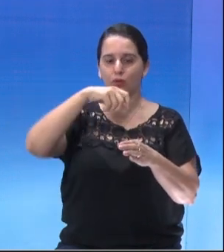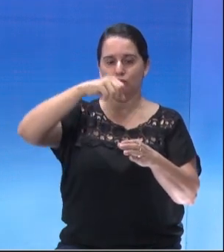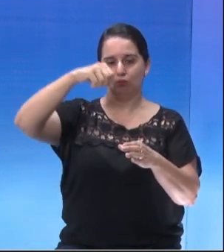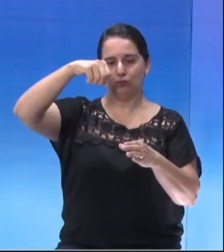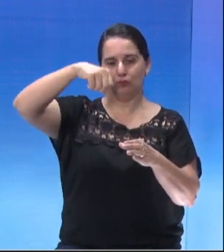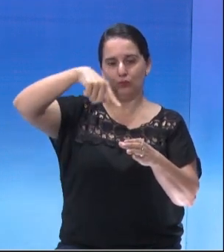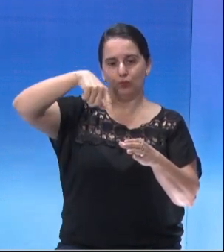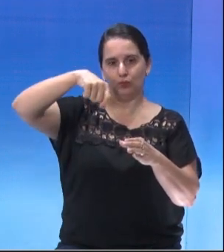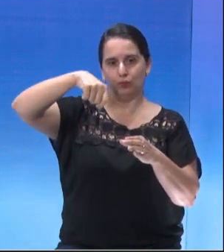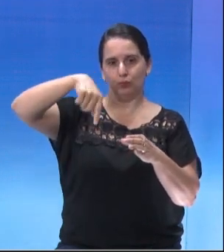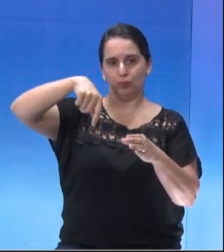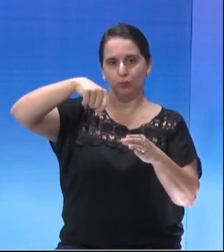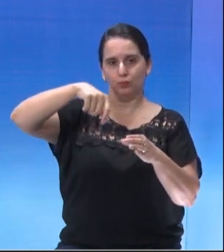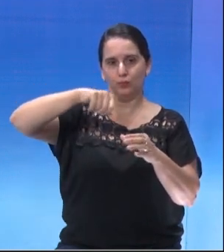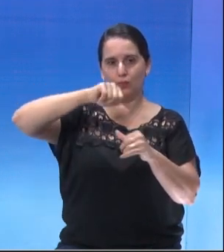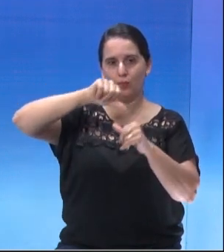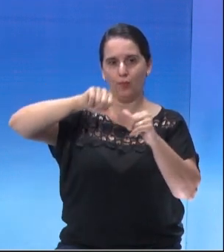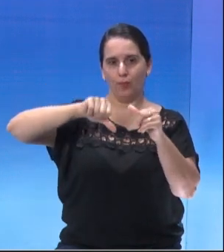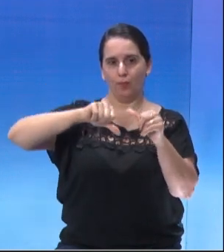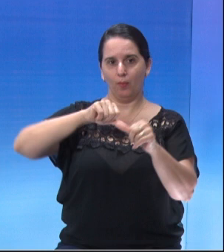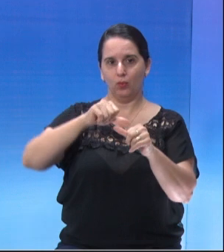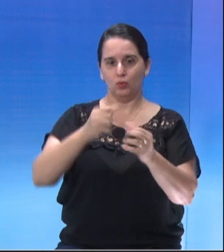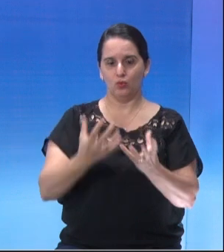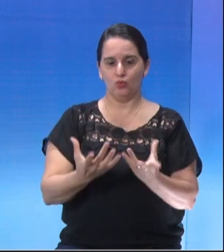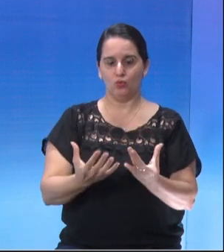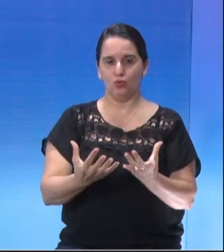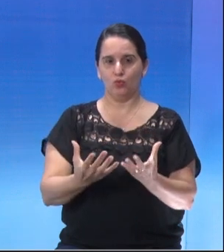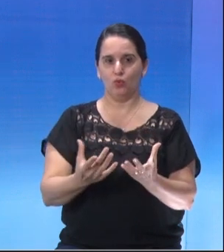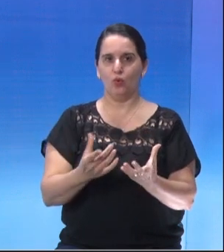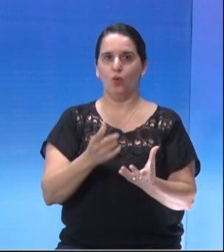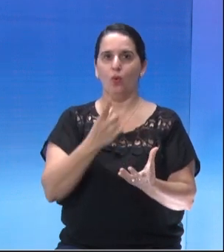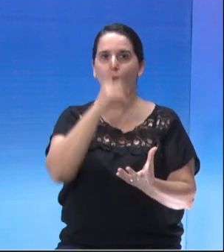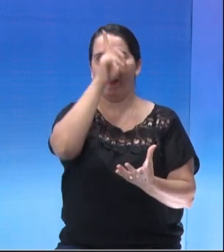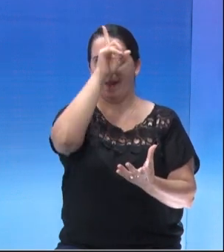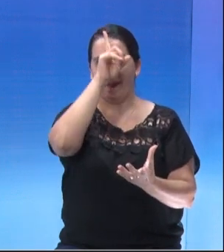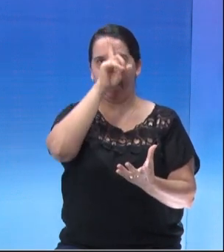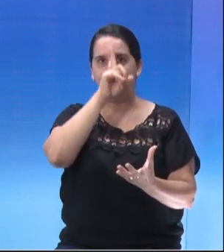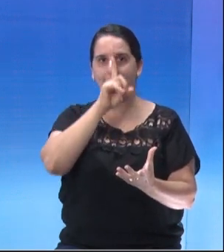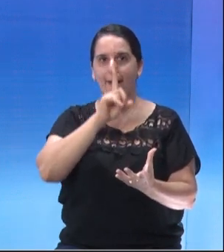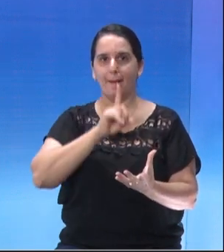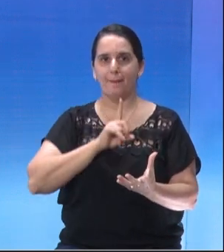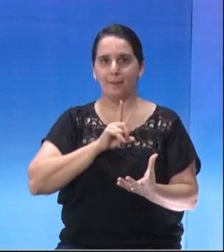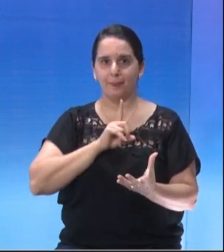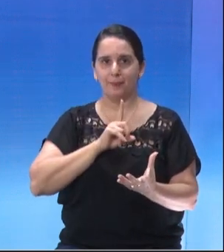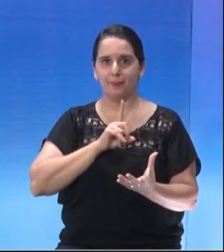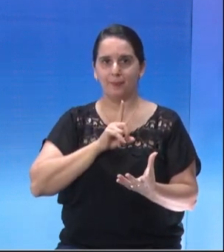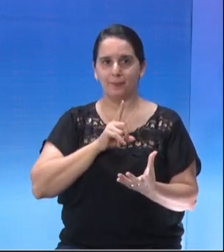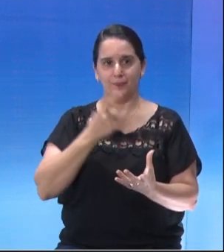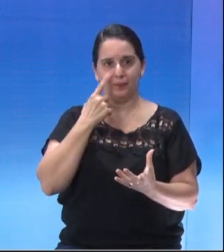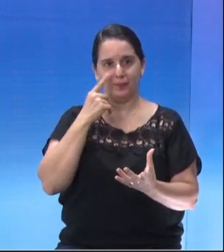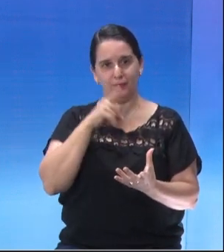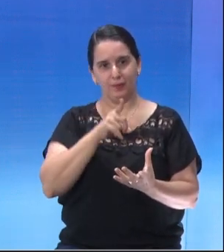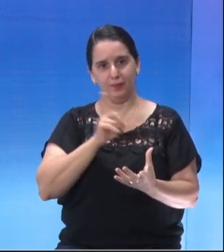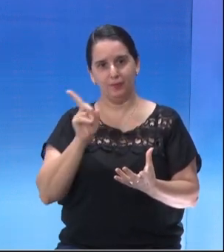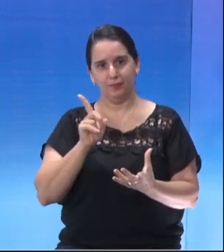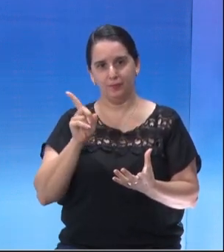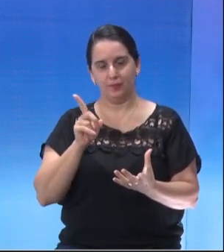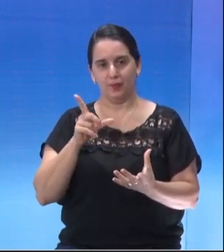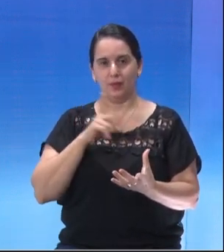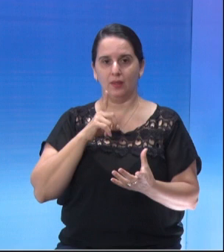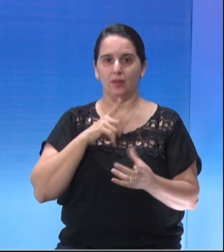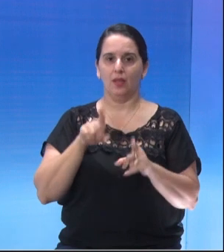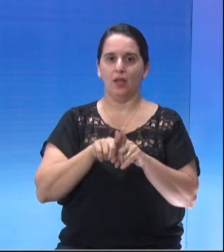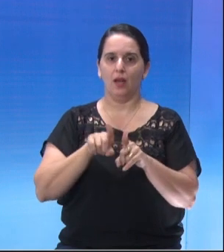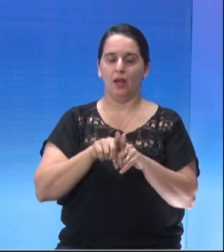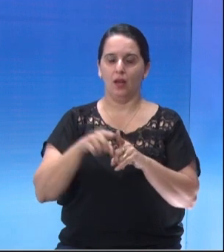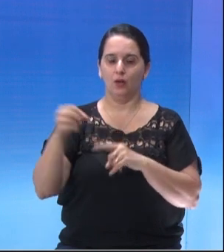cozimento, ela começa a emitir um fogo na coloração amarela. Ou seja, nós